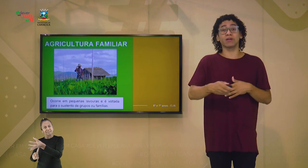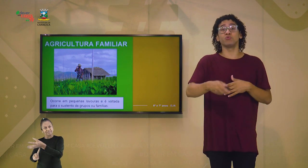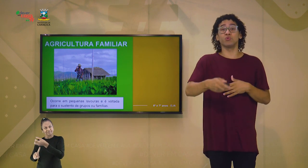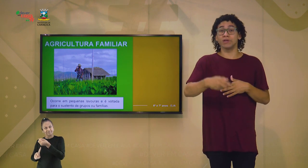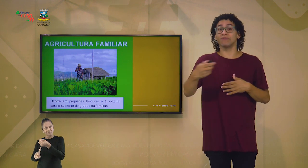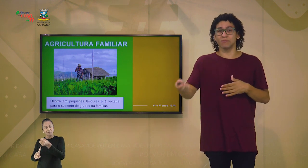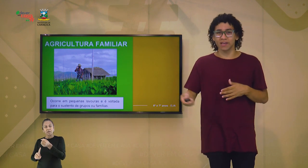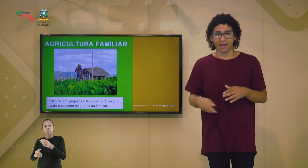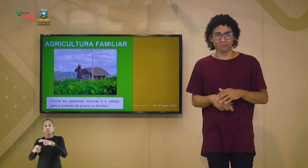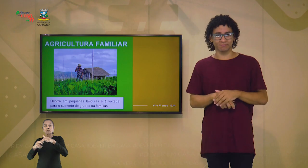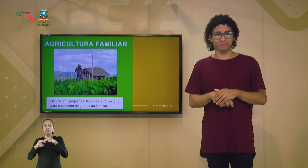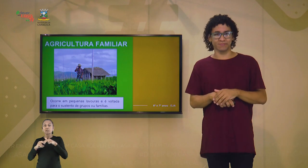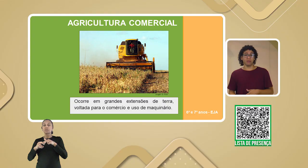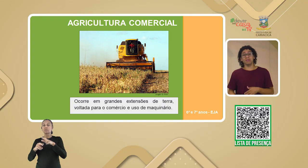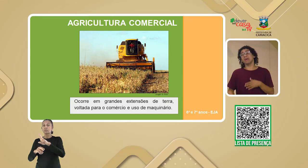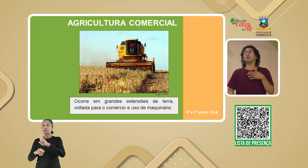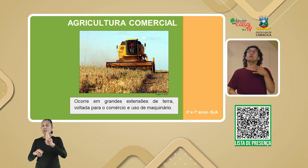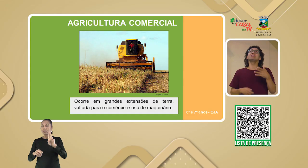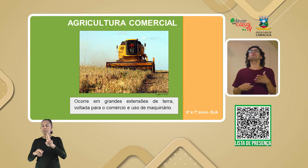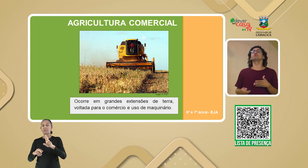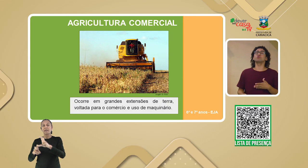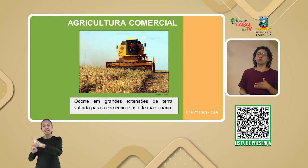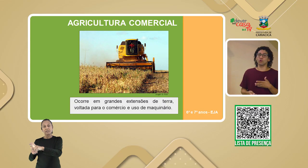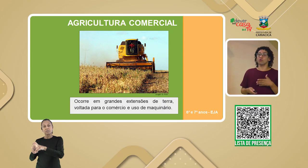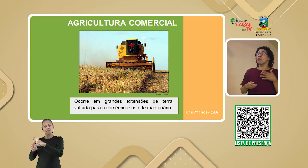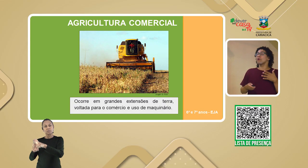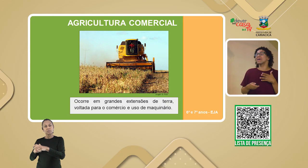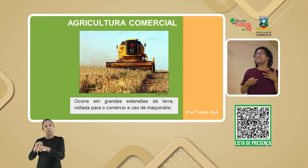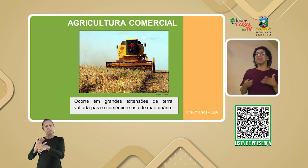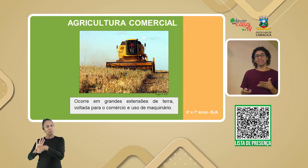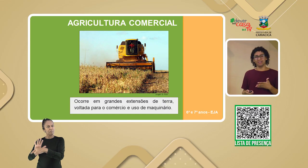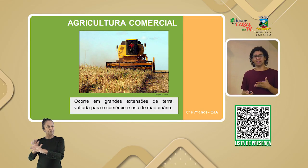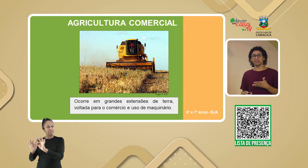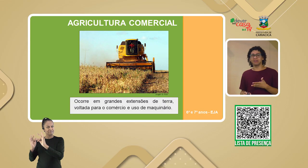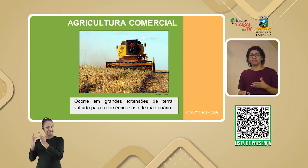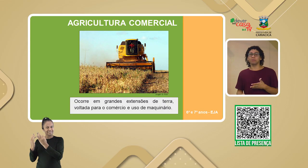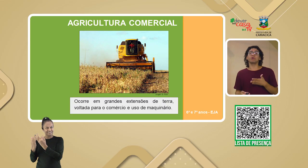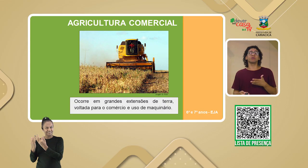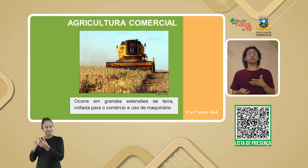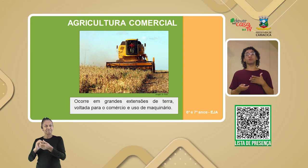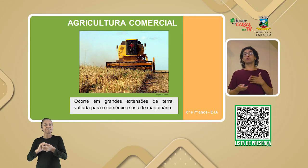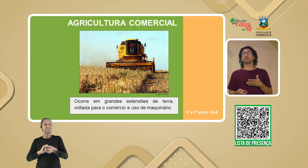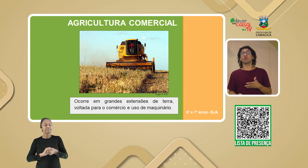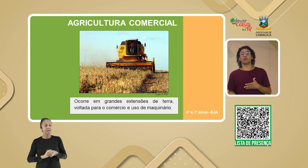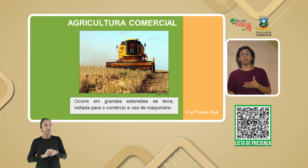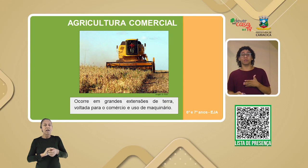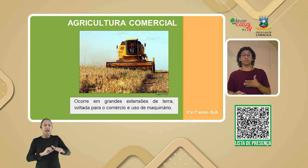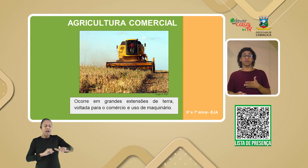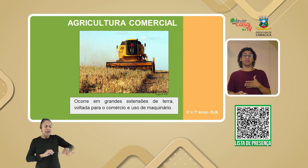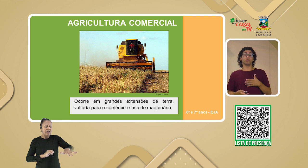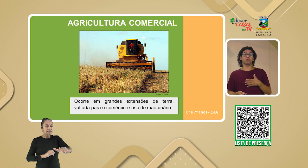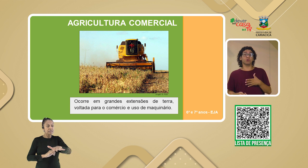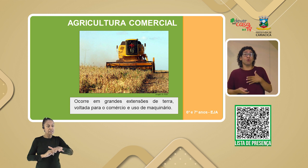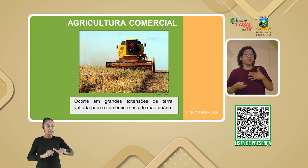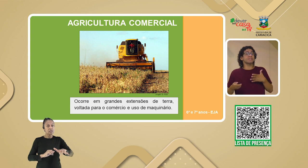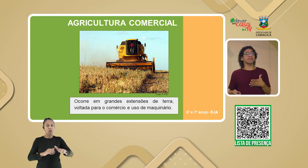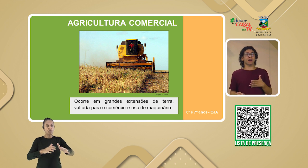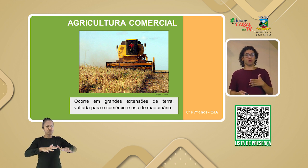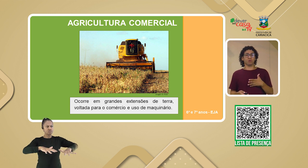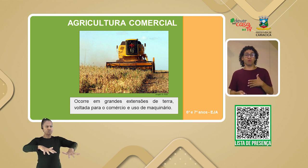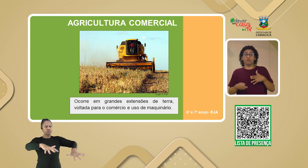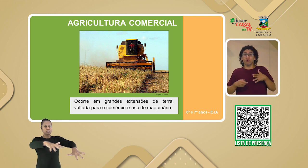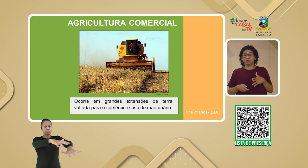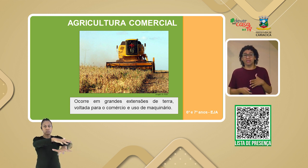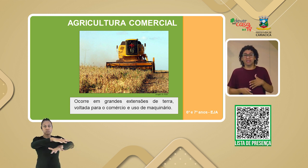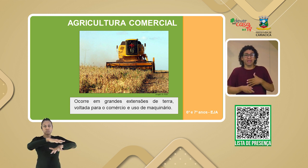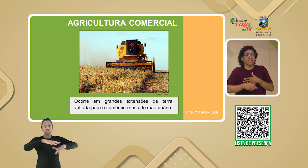nome é agricultura familiar. E aí o grande produtor, qual é a dele? Bem, o grande produtor, ele pratica agricultura